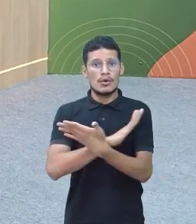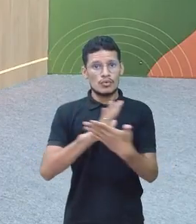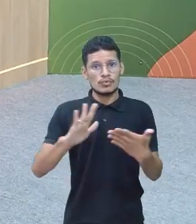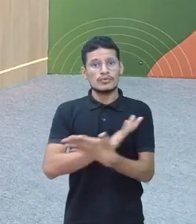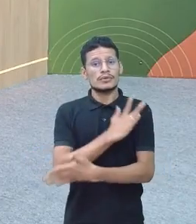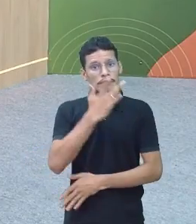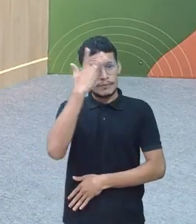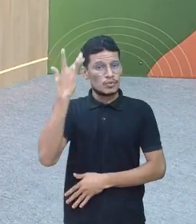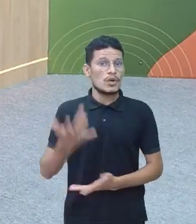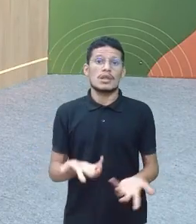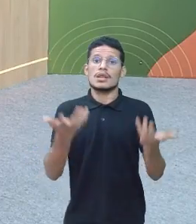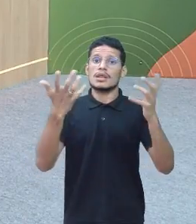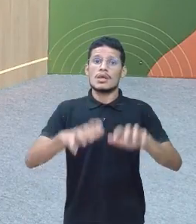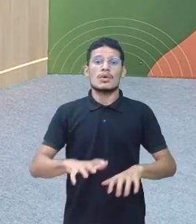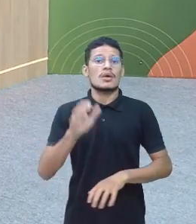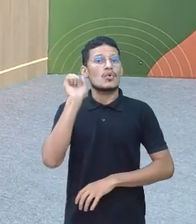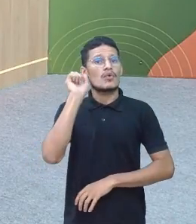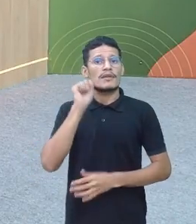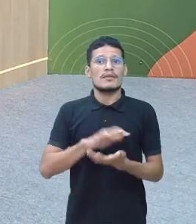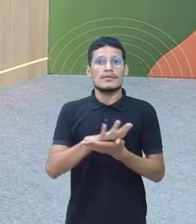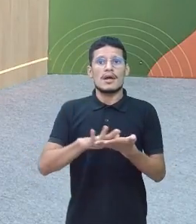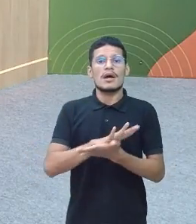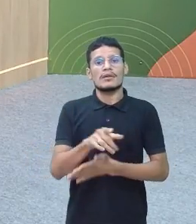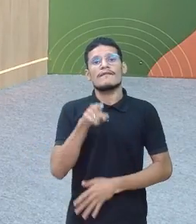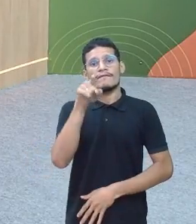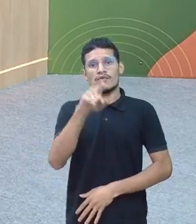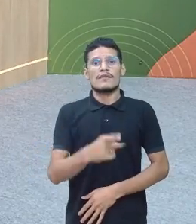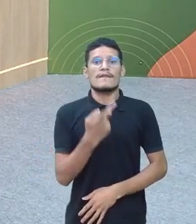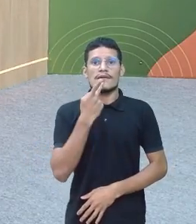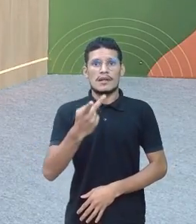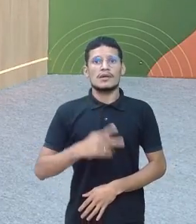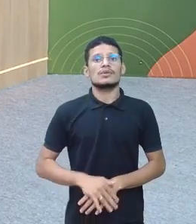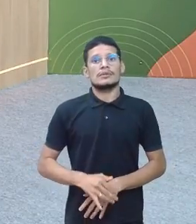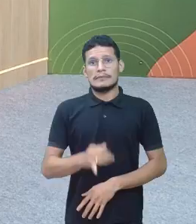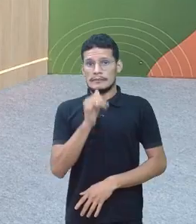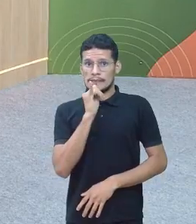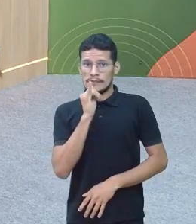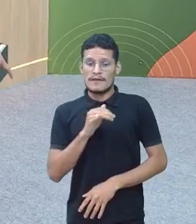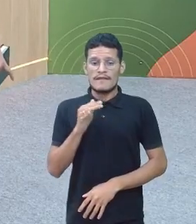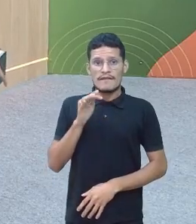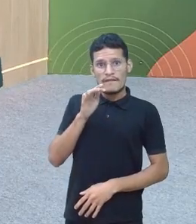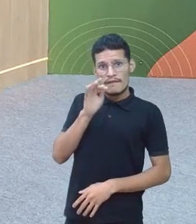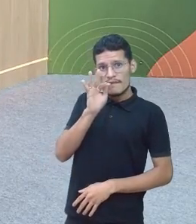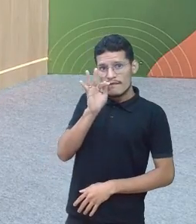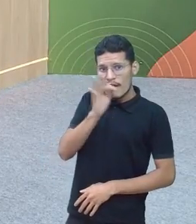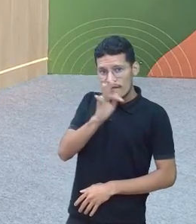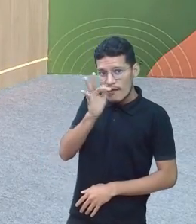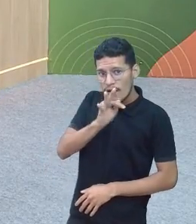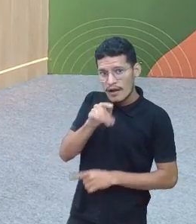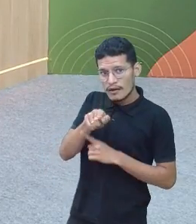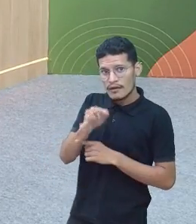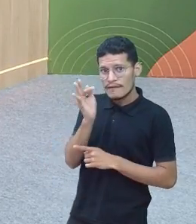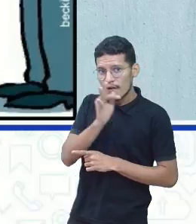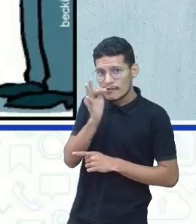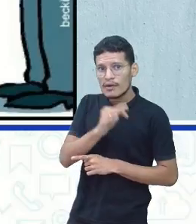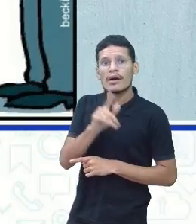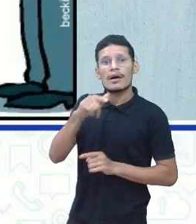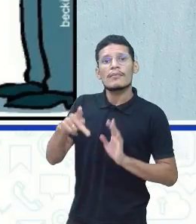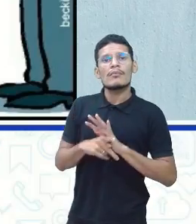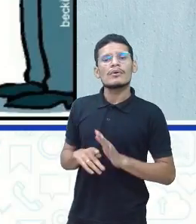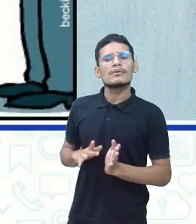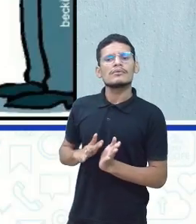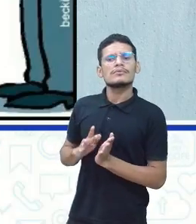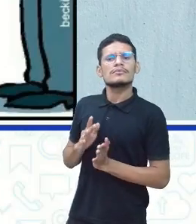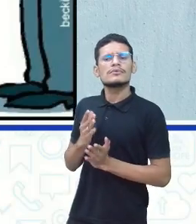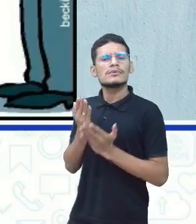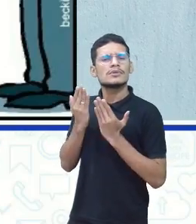pessoas não queiram escutar o que você está falando. O primeiro deles é a fofoca. Então, a fofoca, ela causa desconfiança.